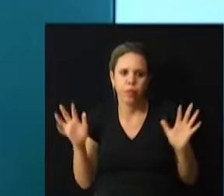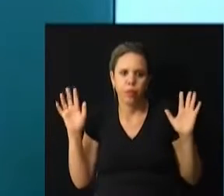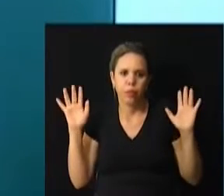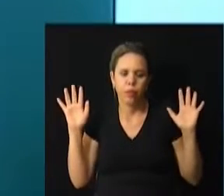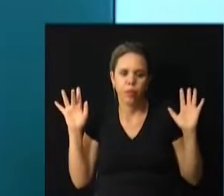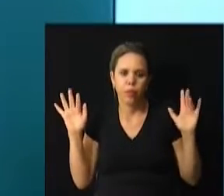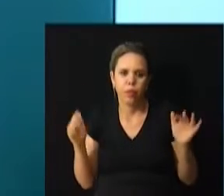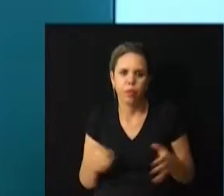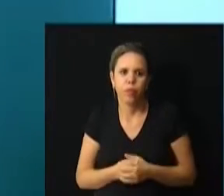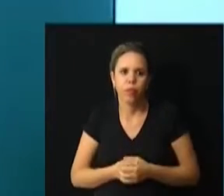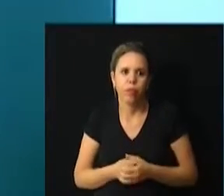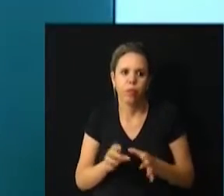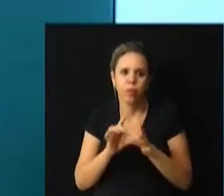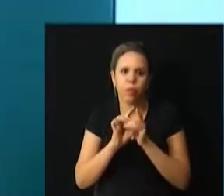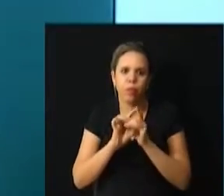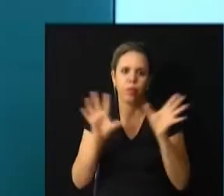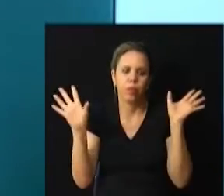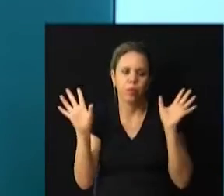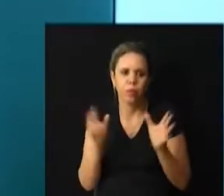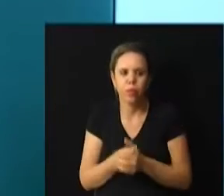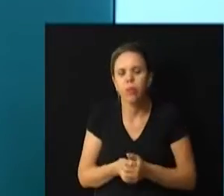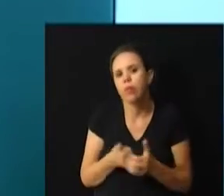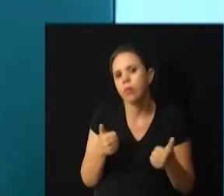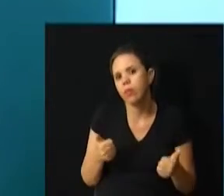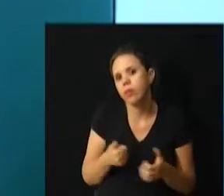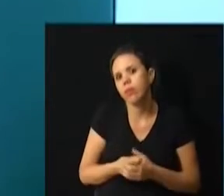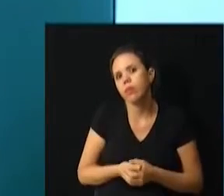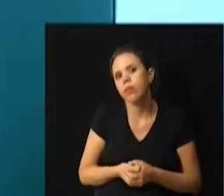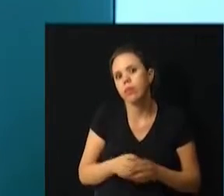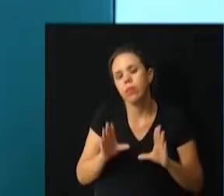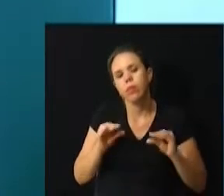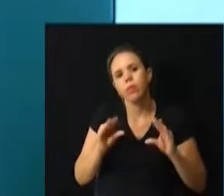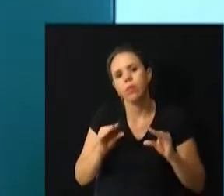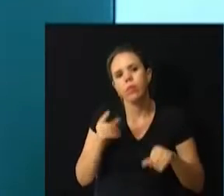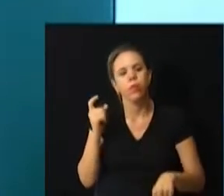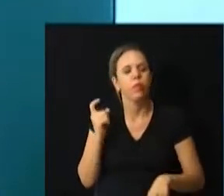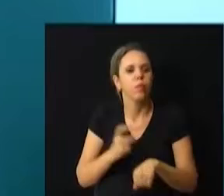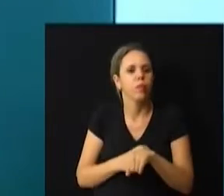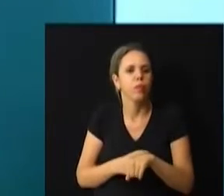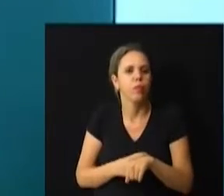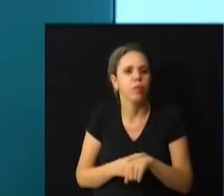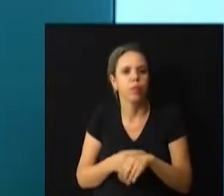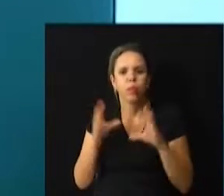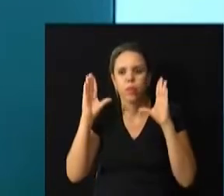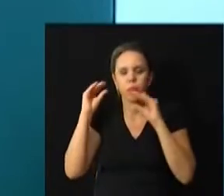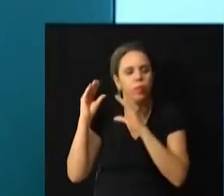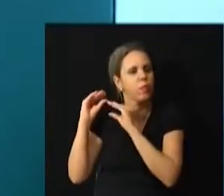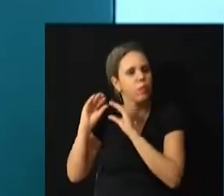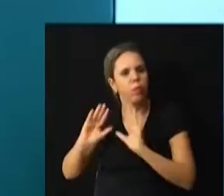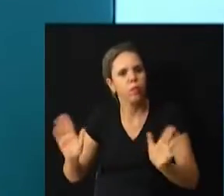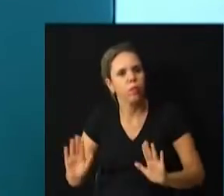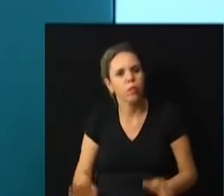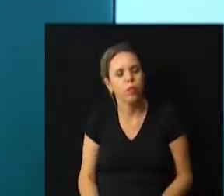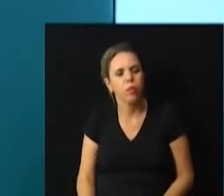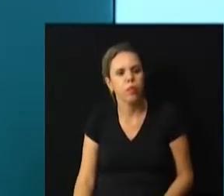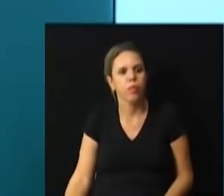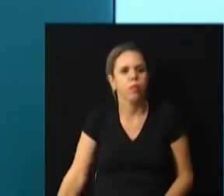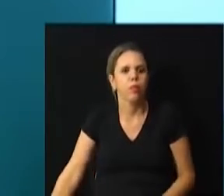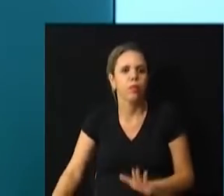os bracinhos bem libertos, né? Tá? Colchãozinho duro, sem travesseiro, sem